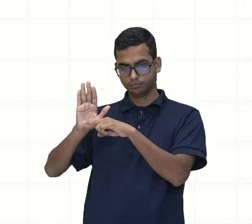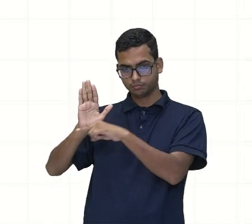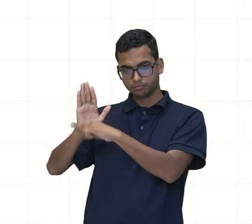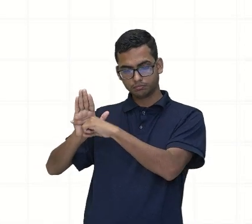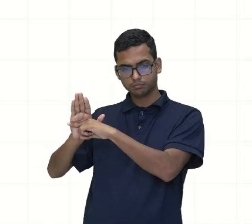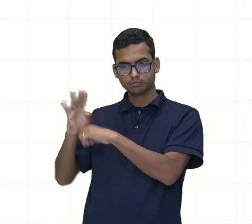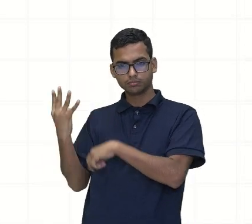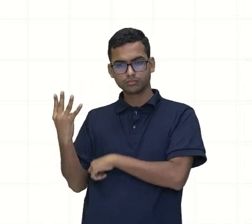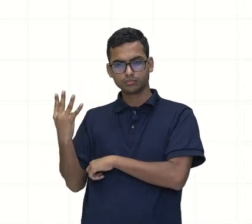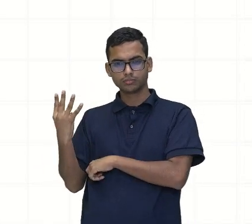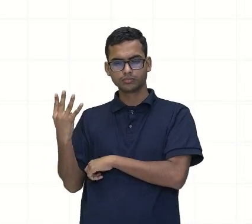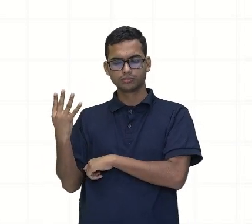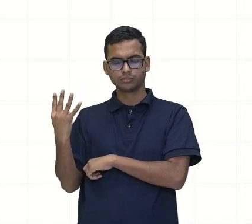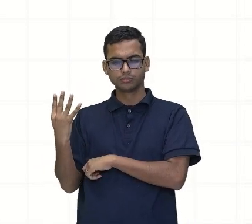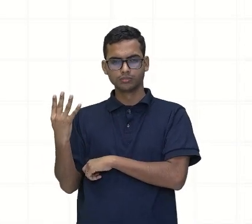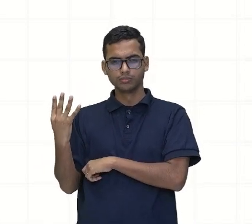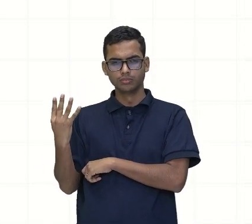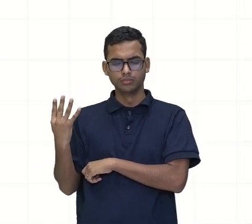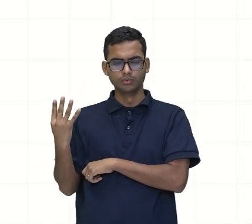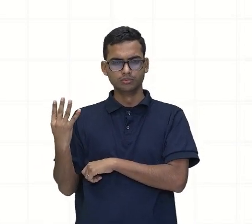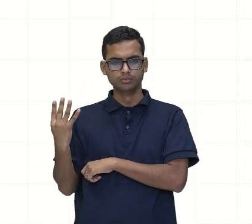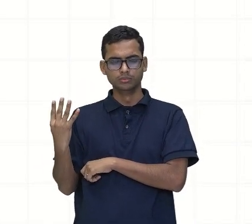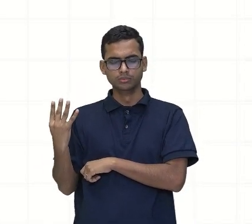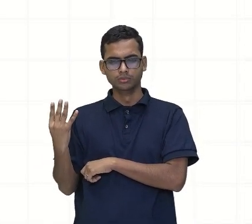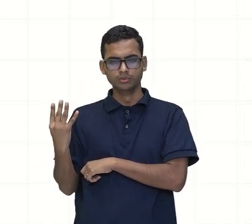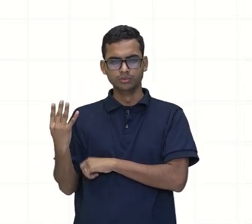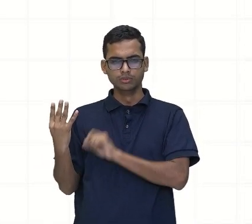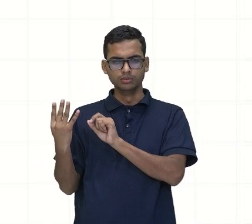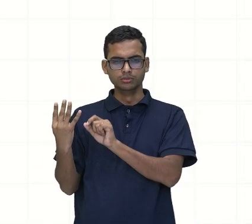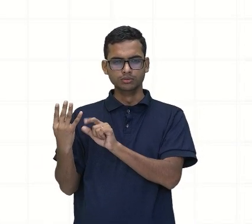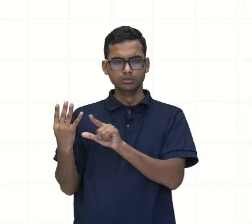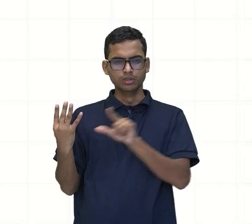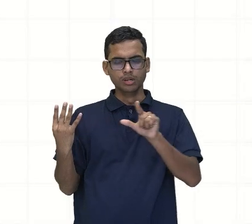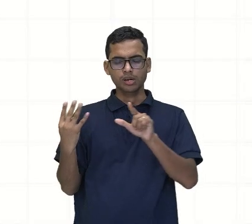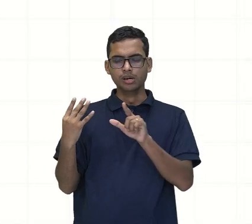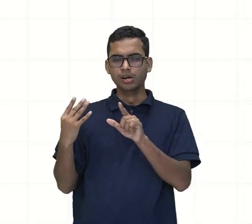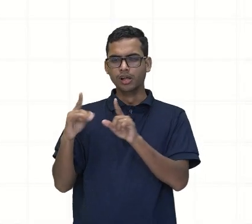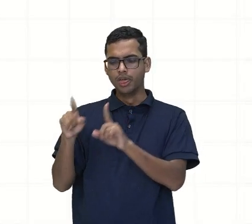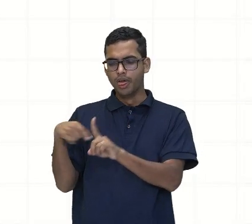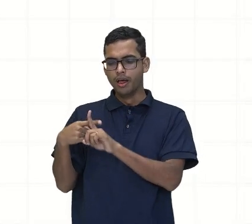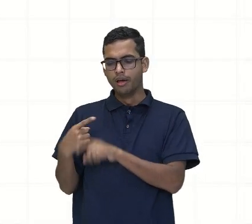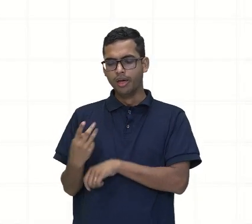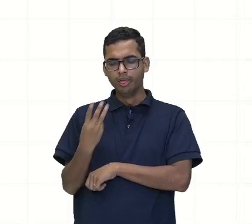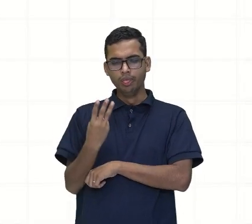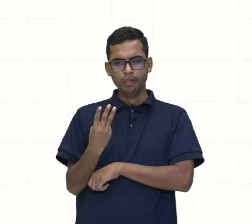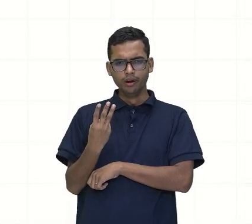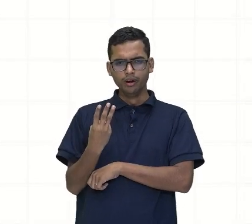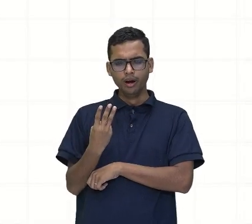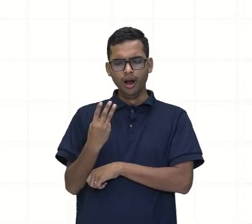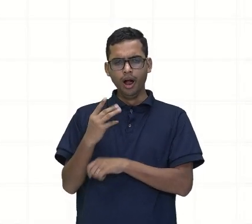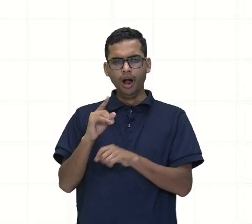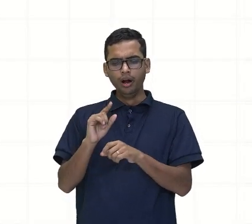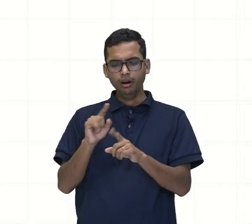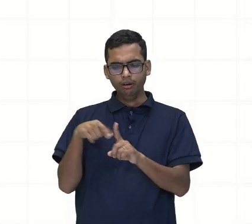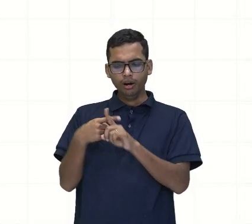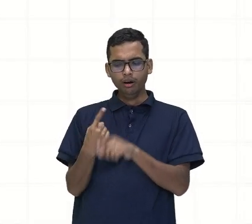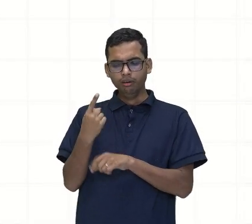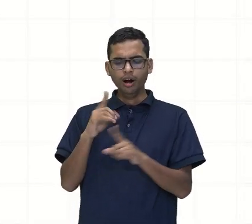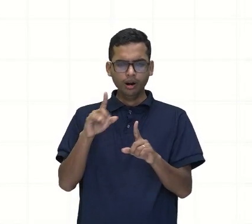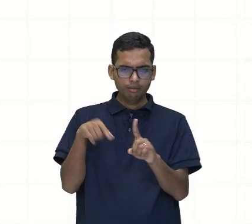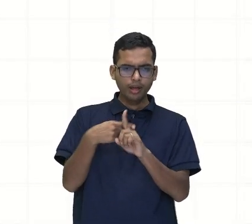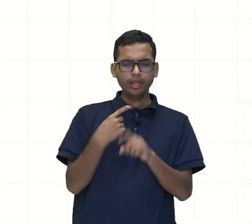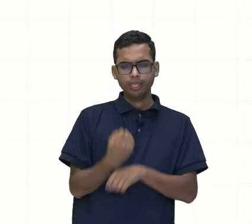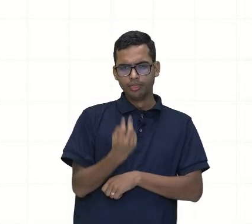aqui. Aumentando uma unidade, a gente tem o menos 3. Exatamente, ó,